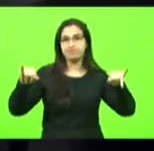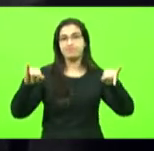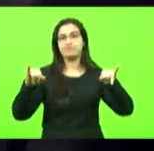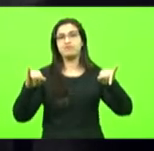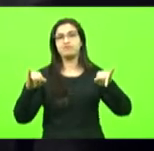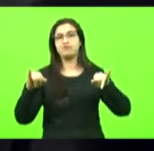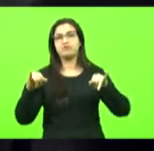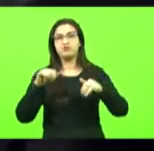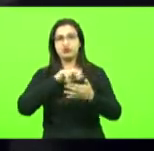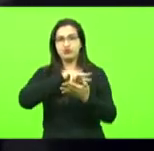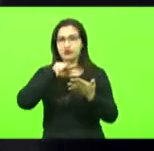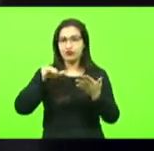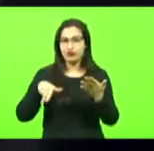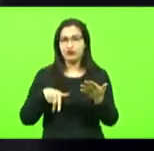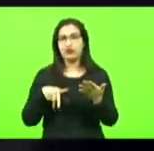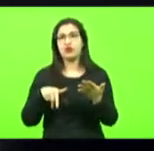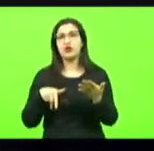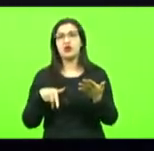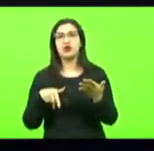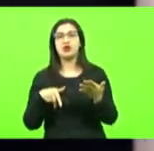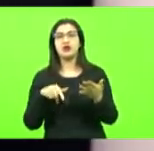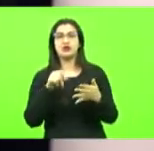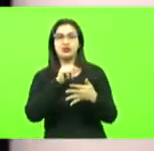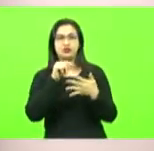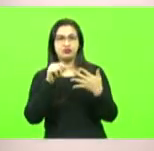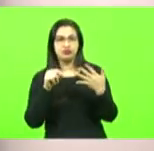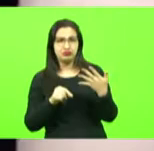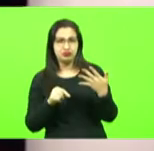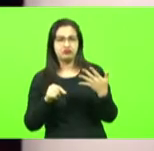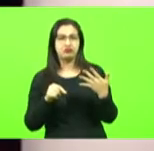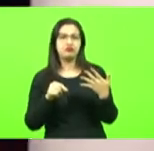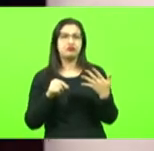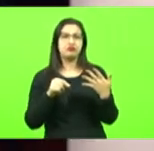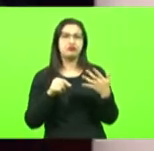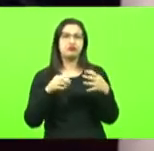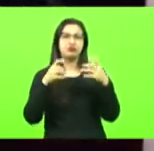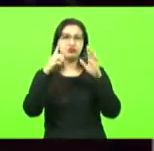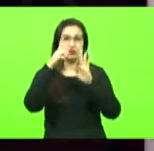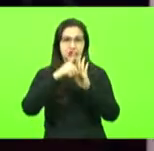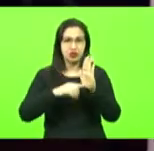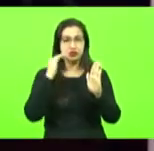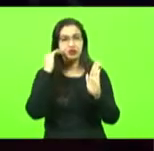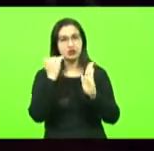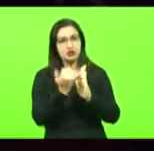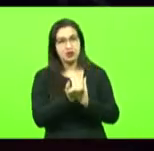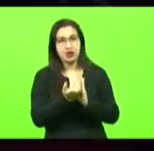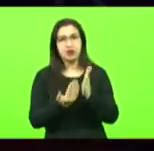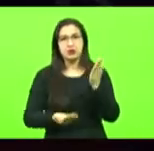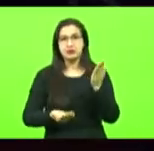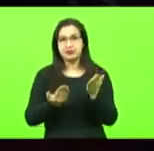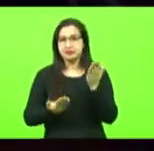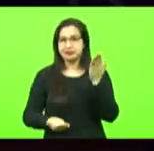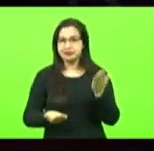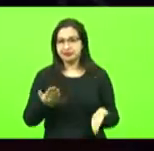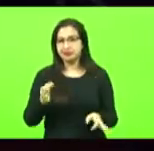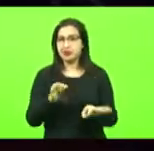uma sociedade sem violações de direitos, sem desigualdade e sem